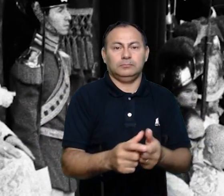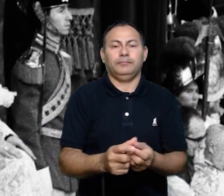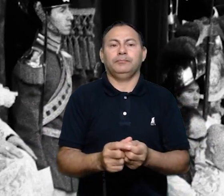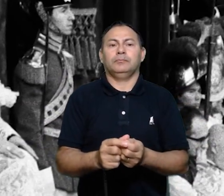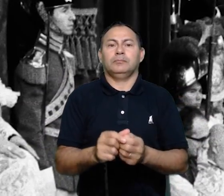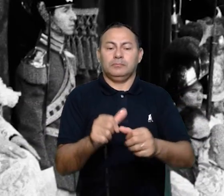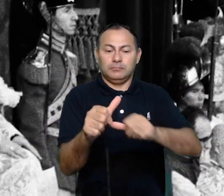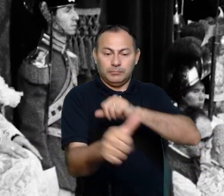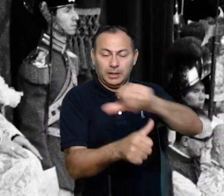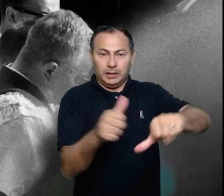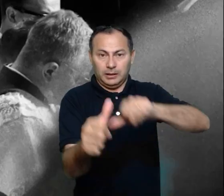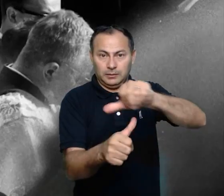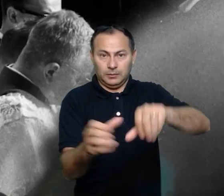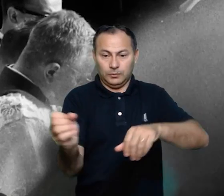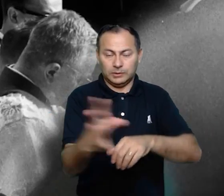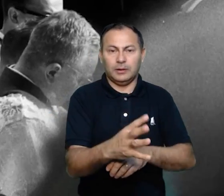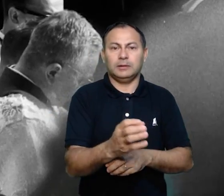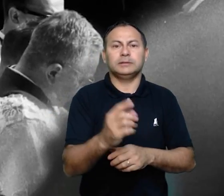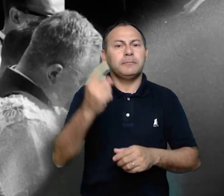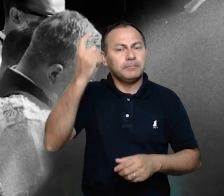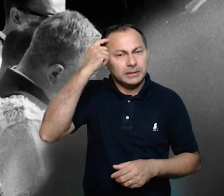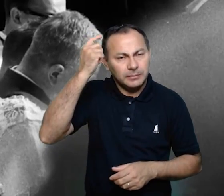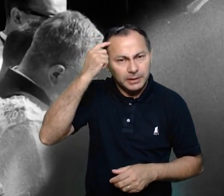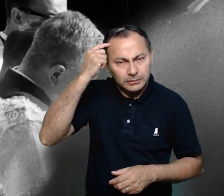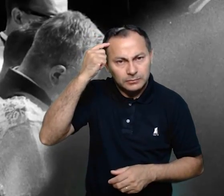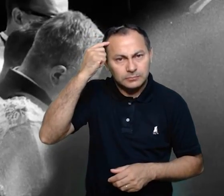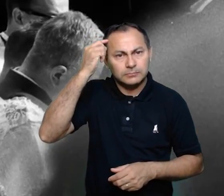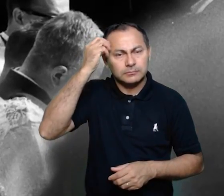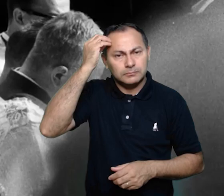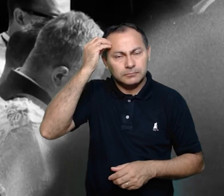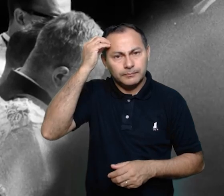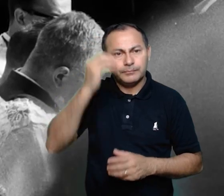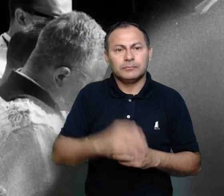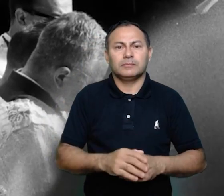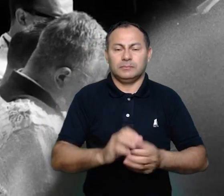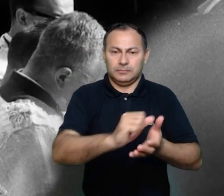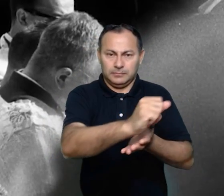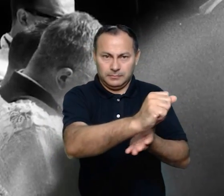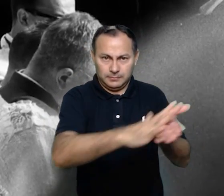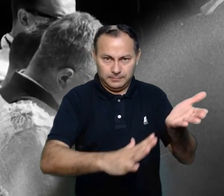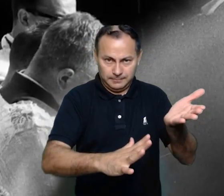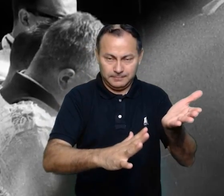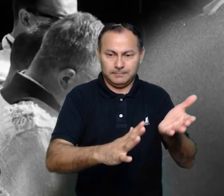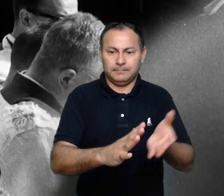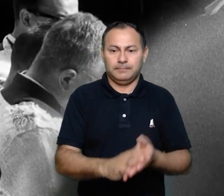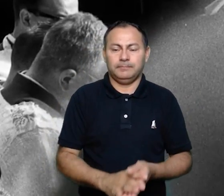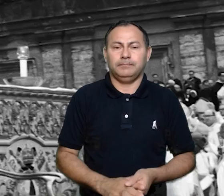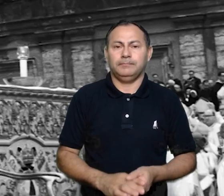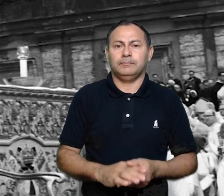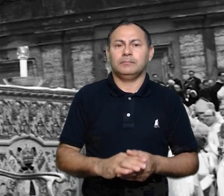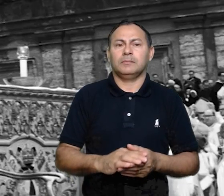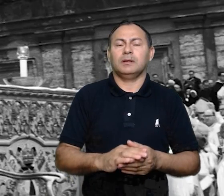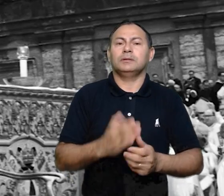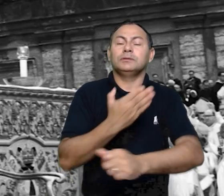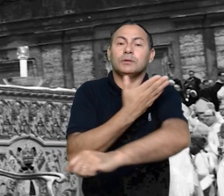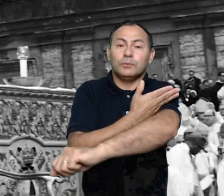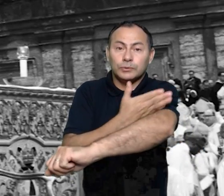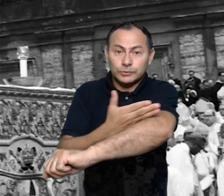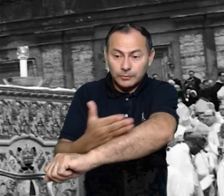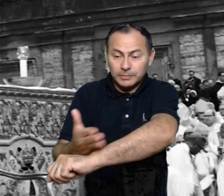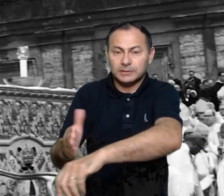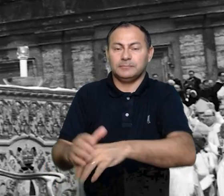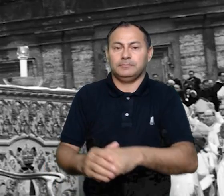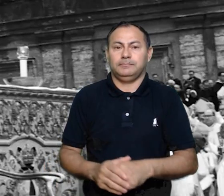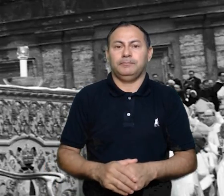pela renovação de pensamentos, de atividades, de